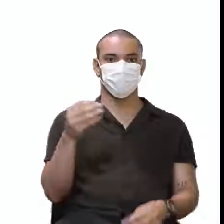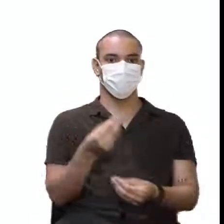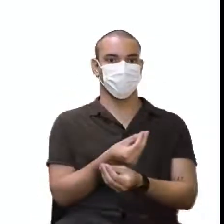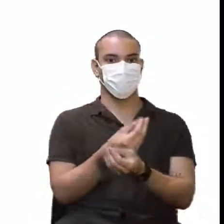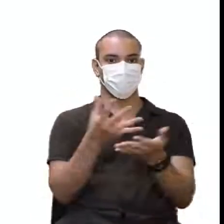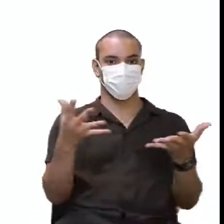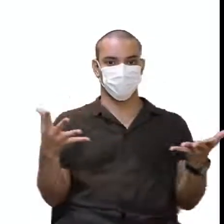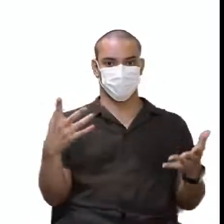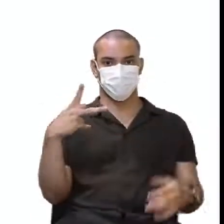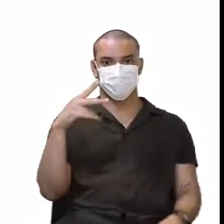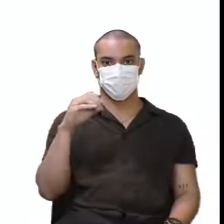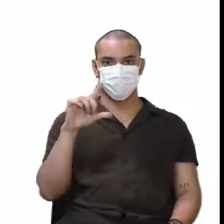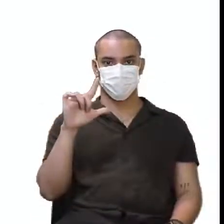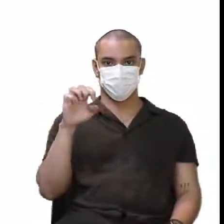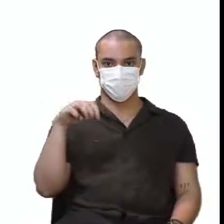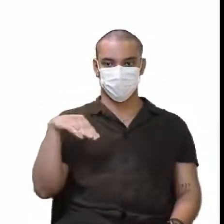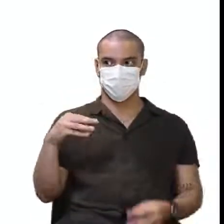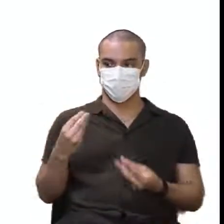que esse grão de pólen